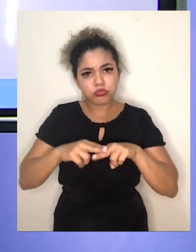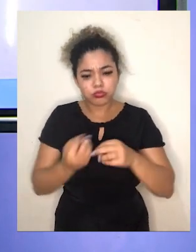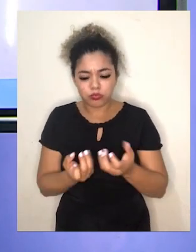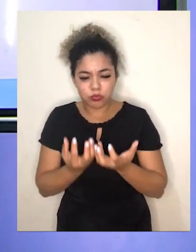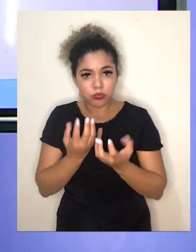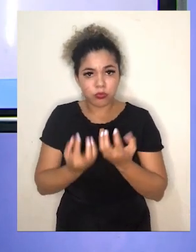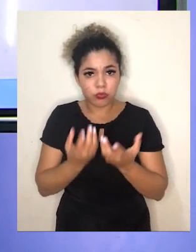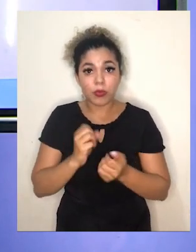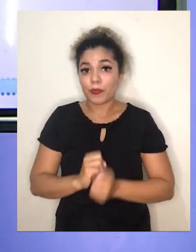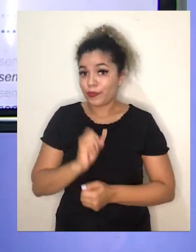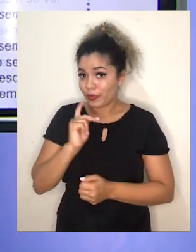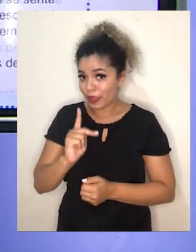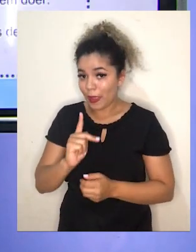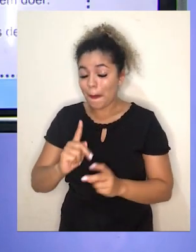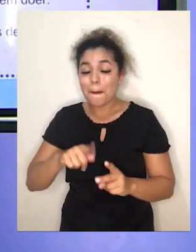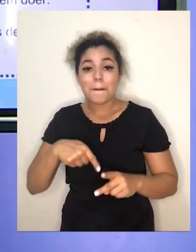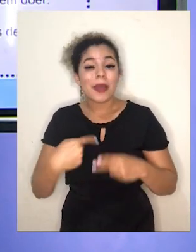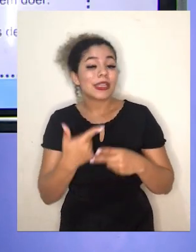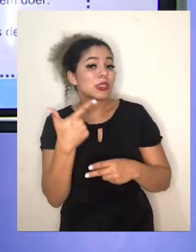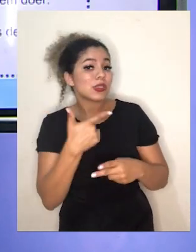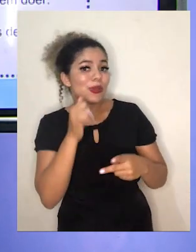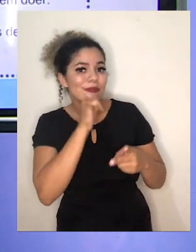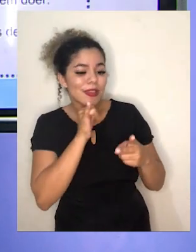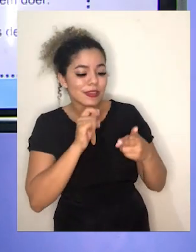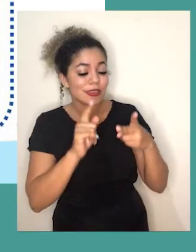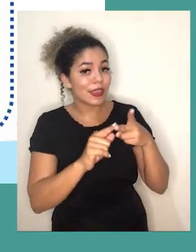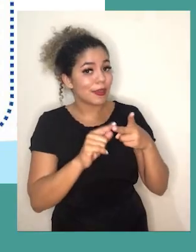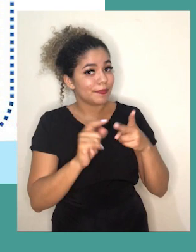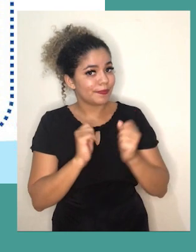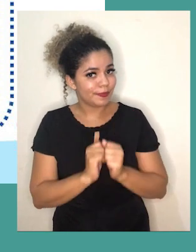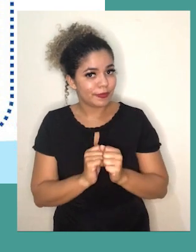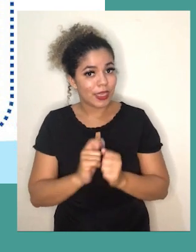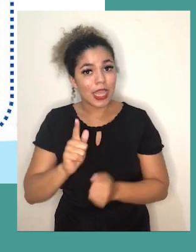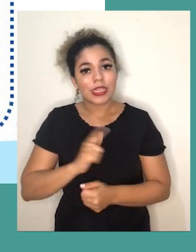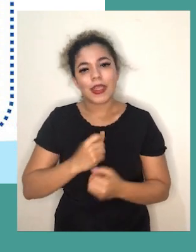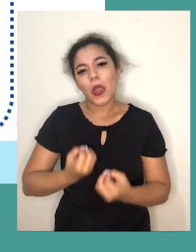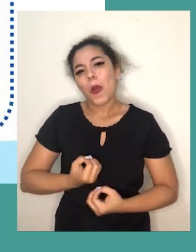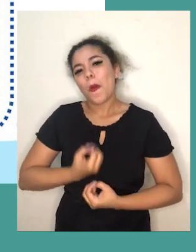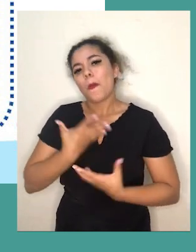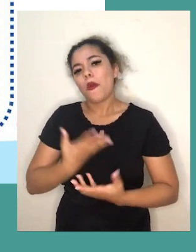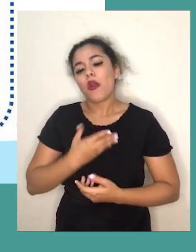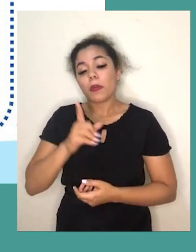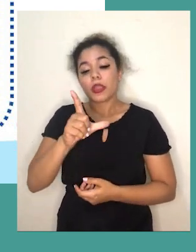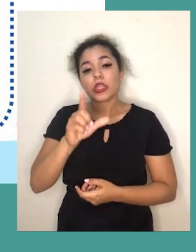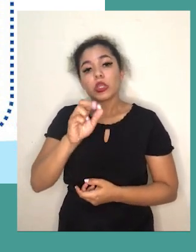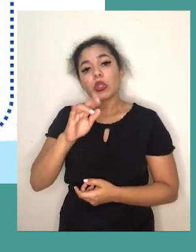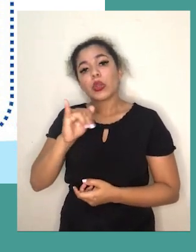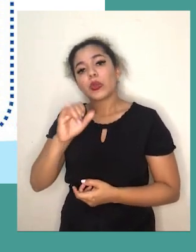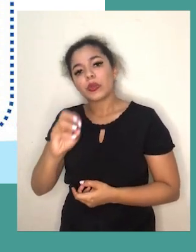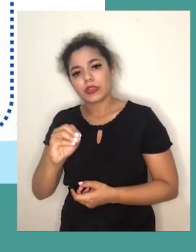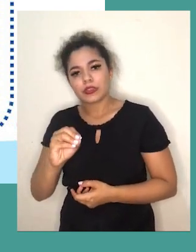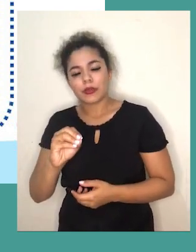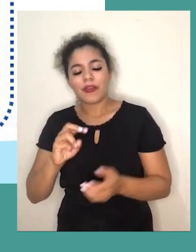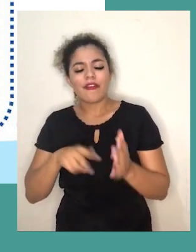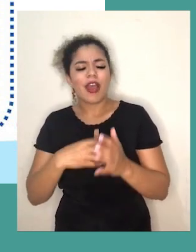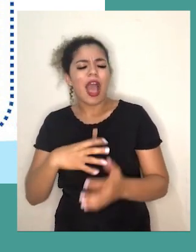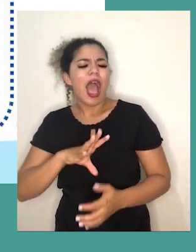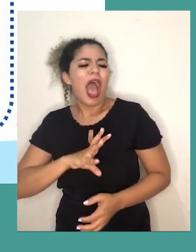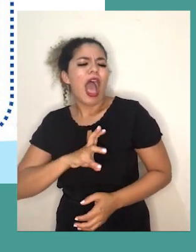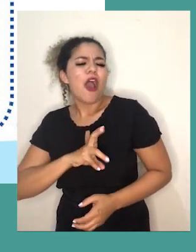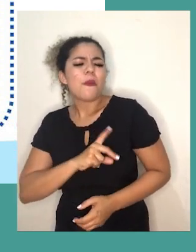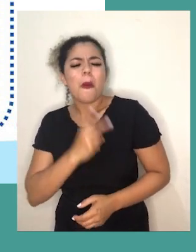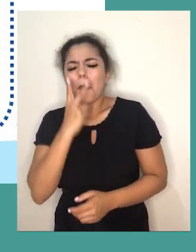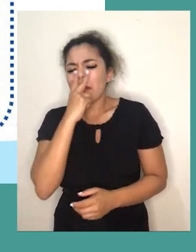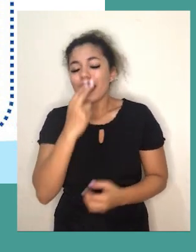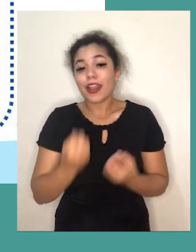tá bem? No segundo exemplo, nós temos um fragmento de um poema de Luís de Camões. Amor é fogo que arde sem